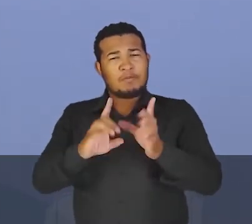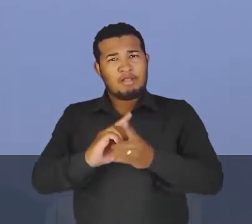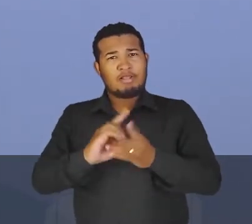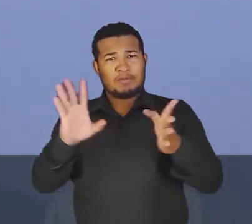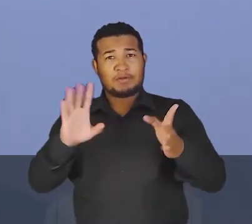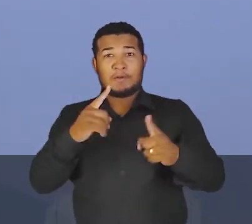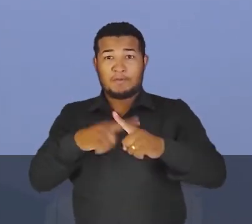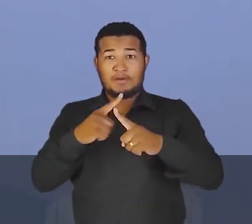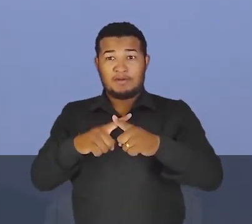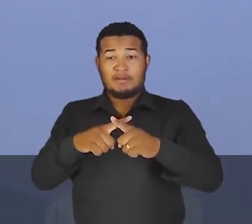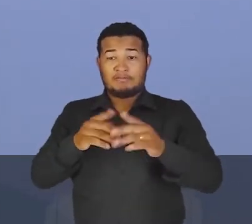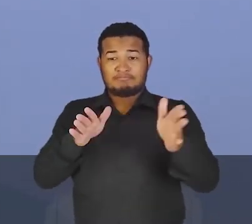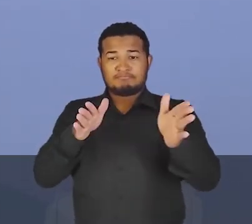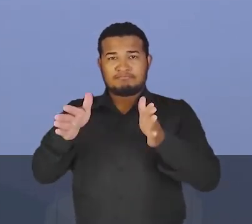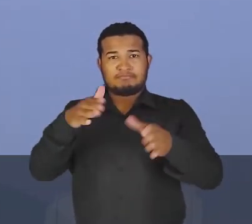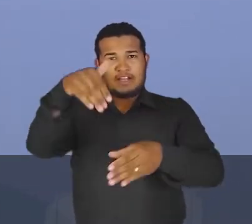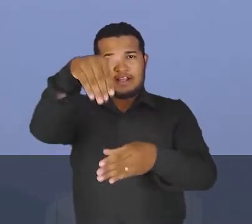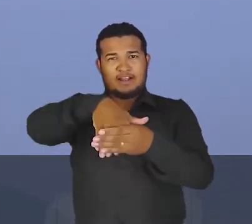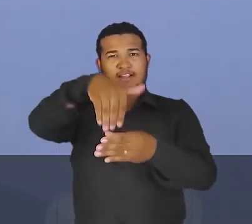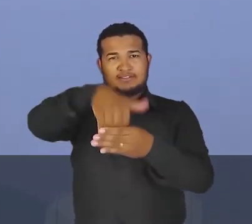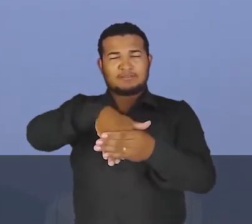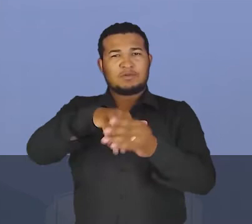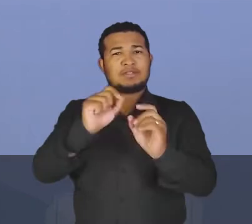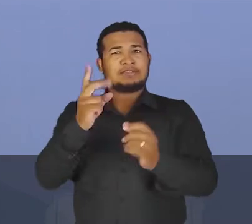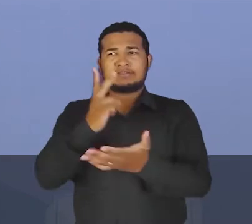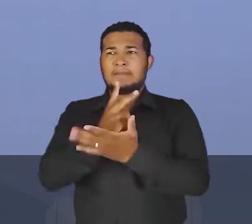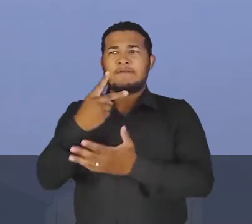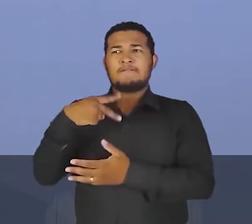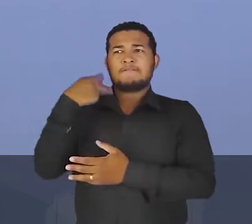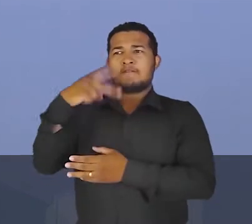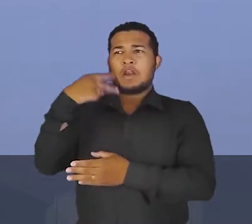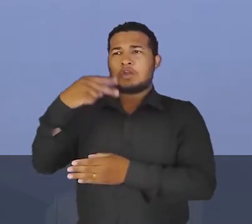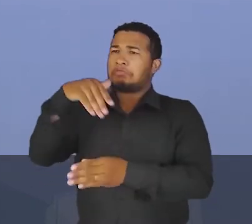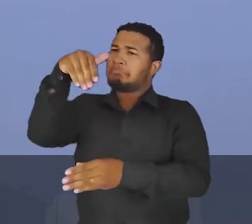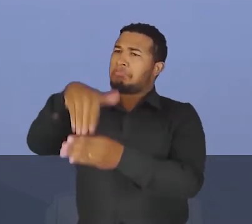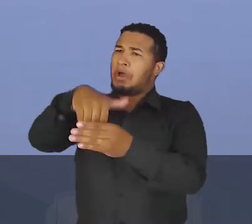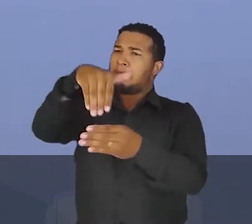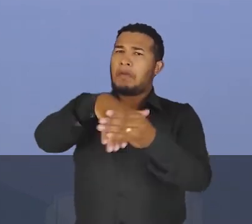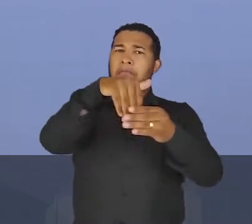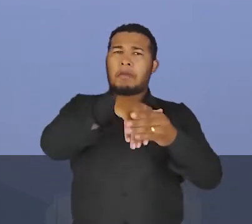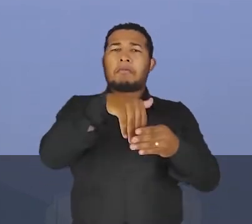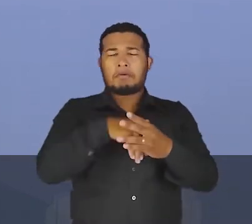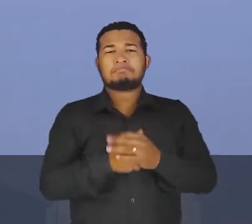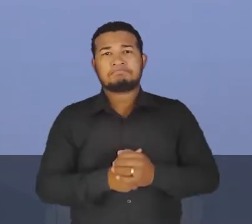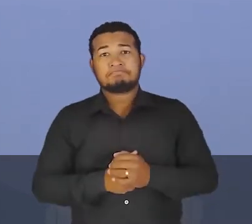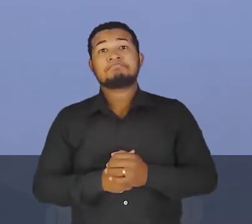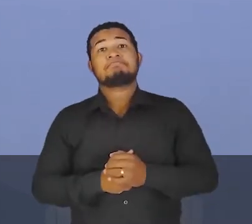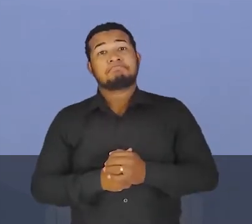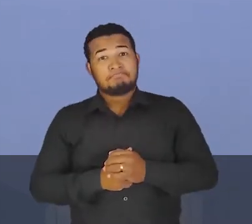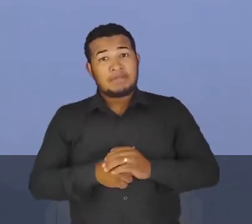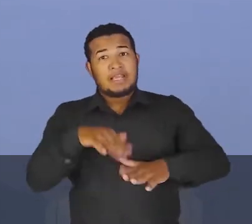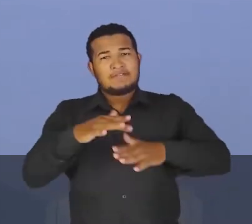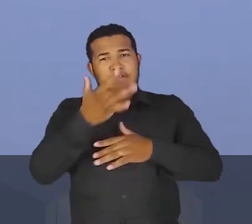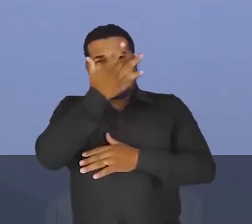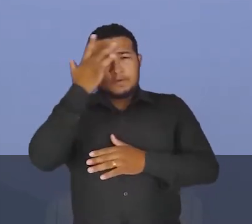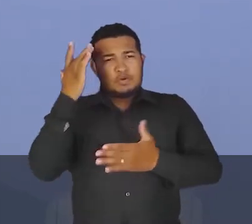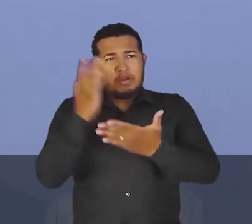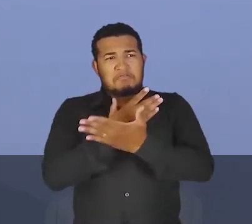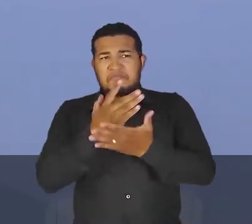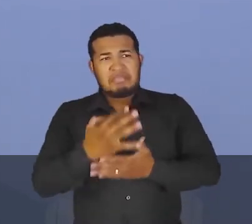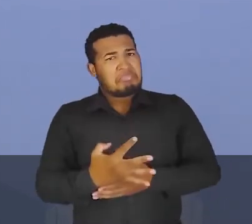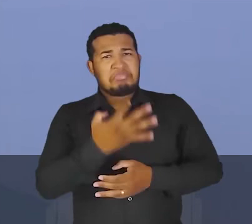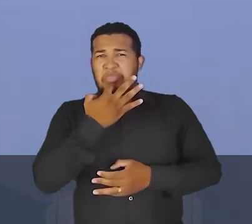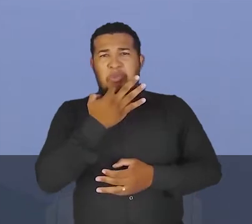Porque nas eleições, nós votamos e elegemos vereadores. Muitas vezes, então, nós votamos em pessoas que a gente nem